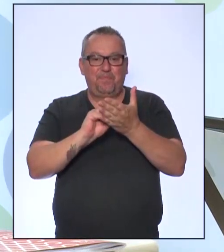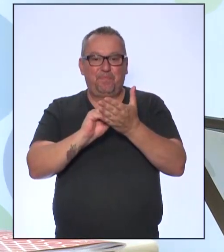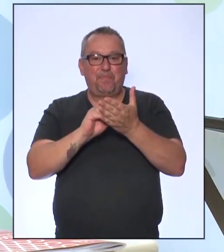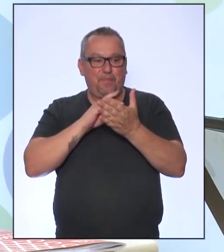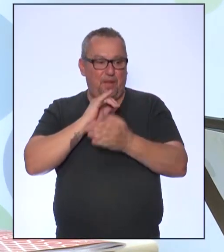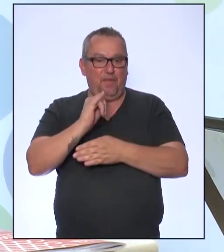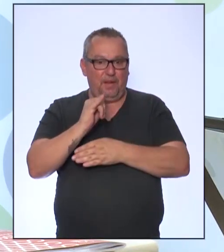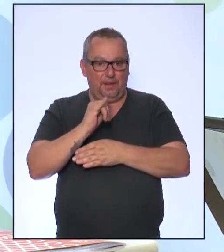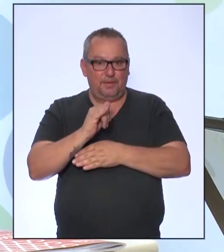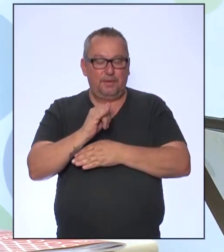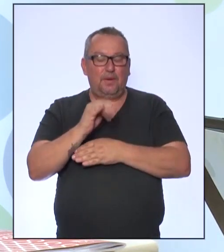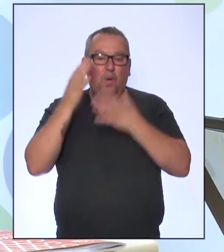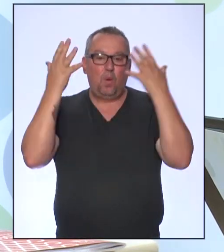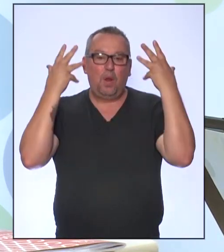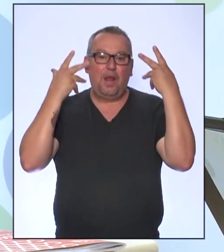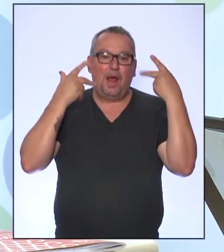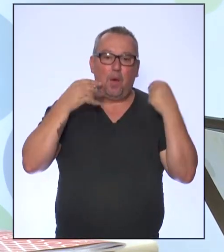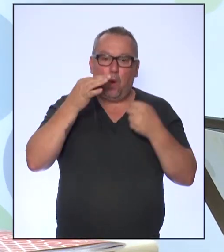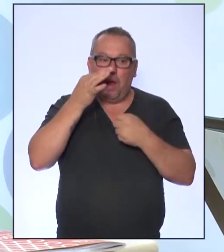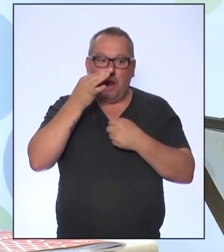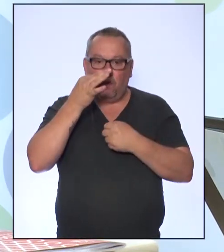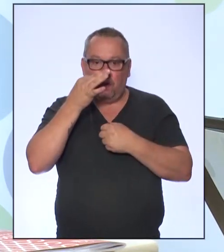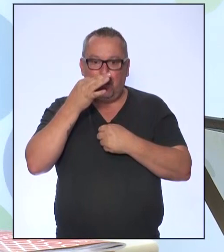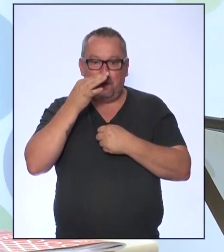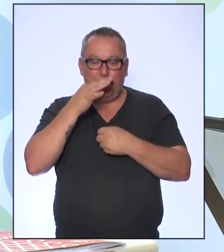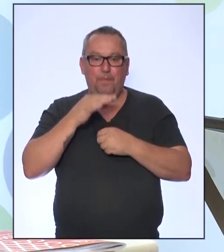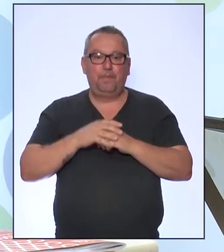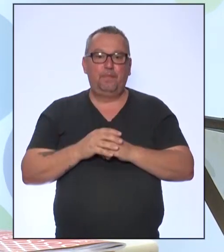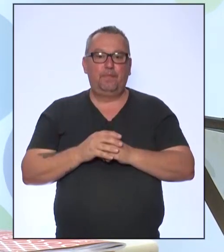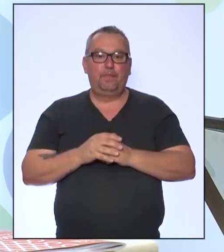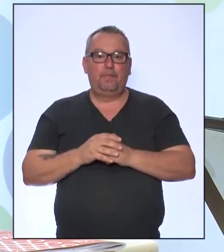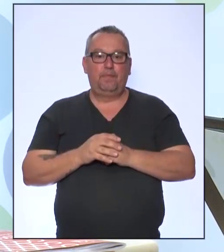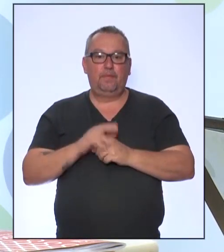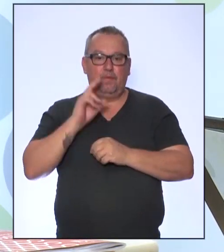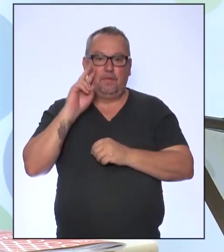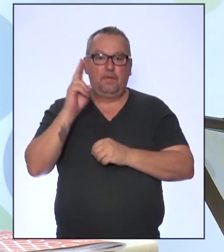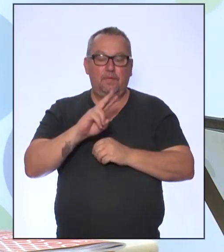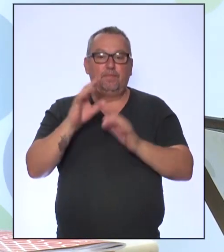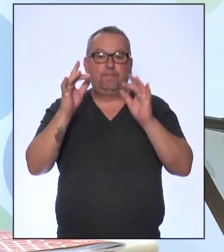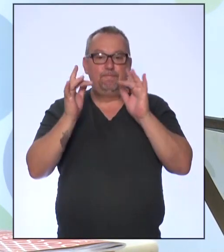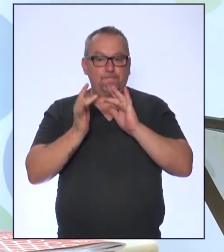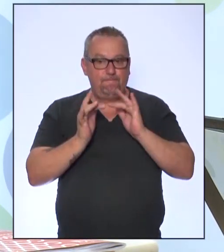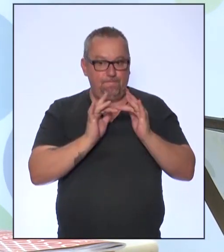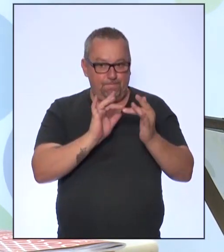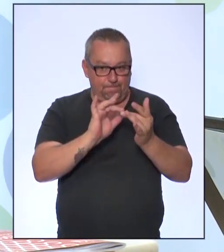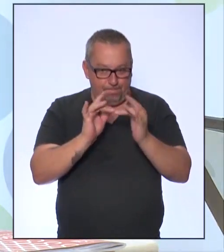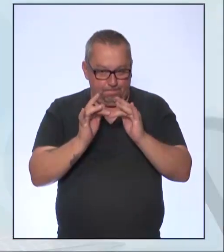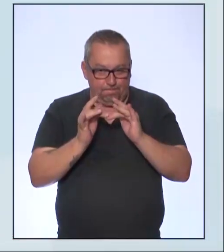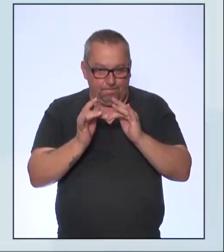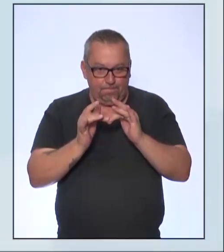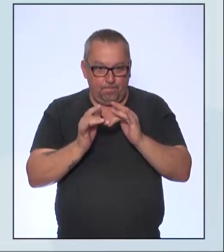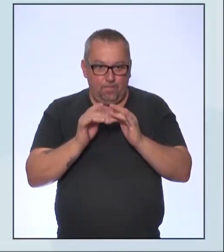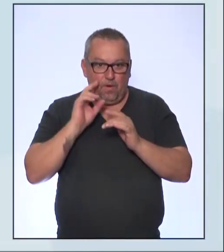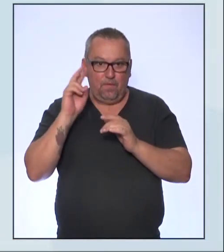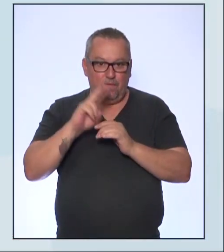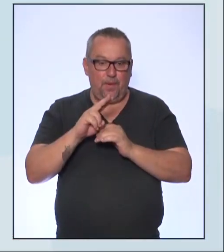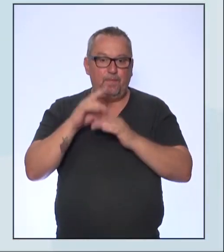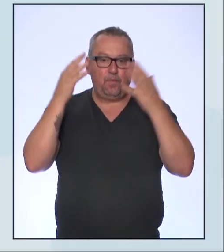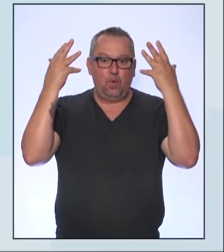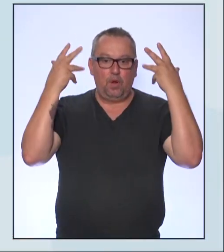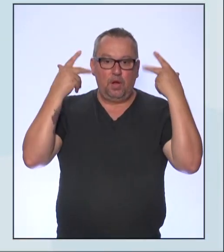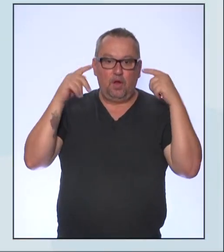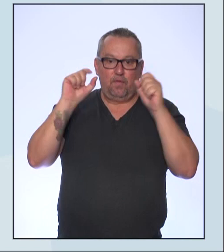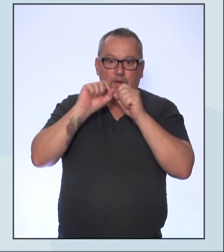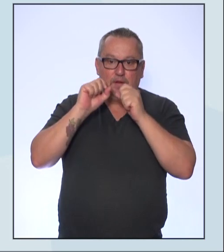citaram a fábula O Leão e o Ratinho. Vamos para a nossa interação. No trecho, o leão fazia